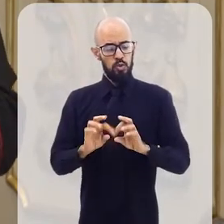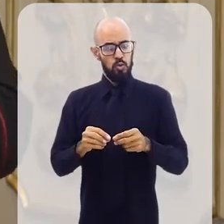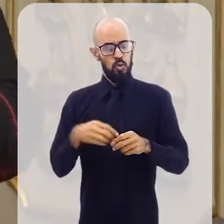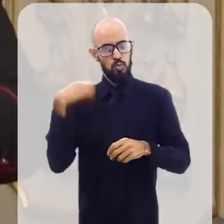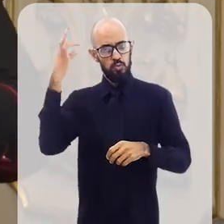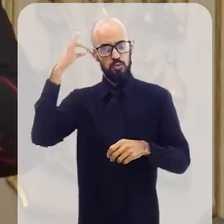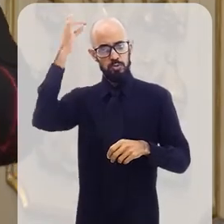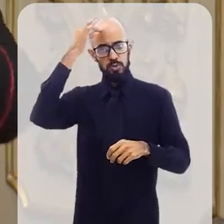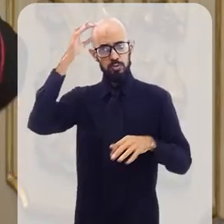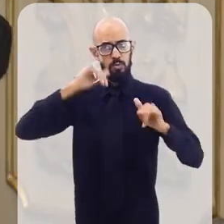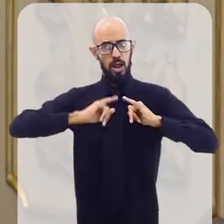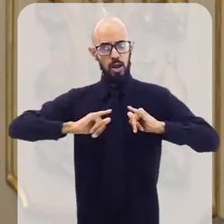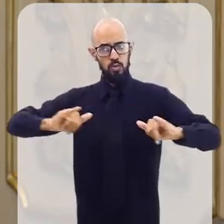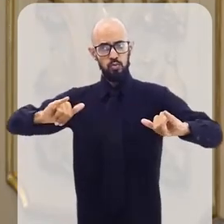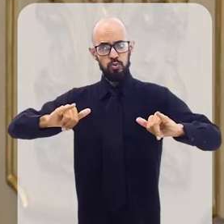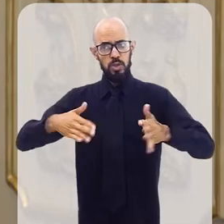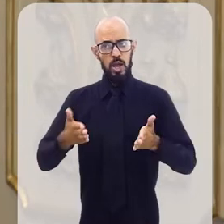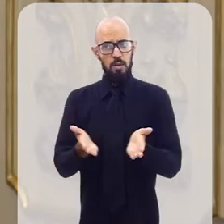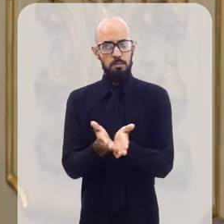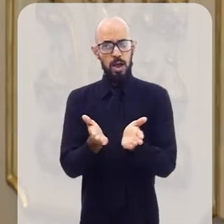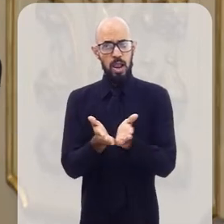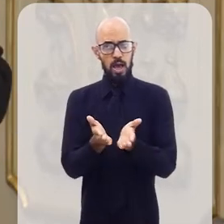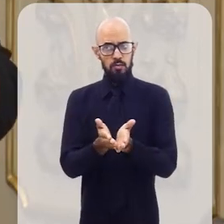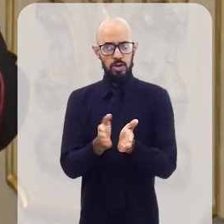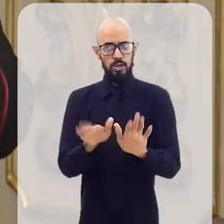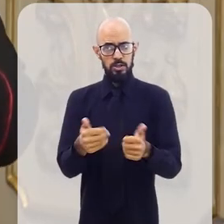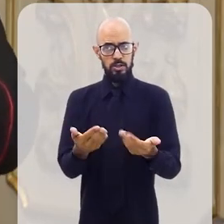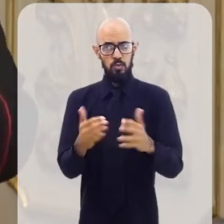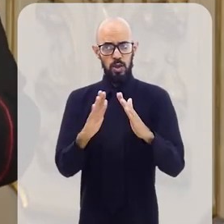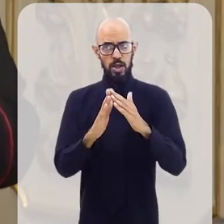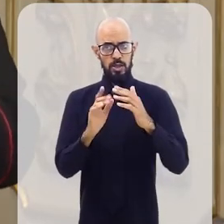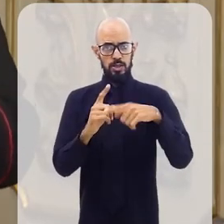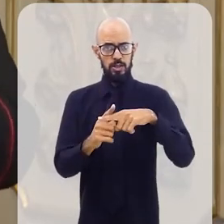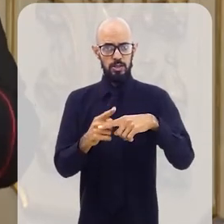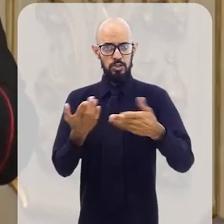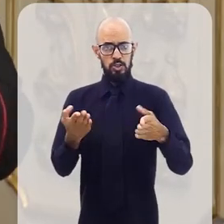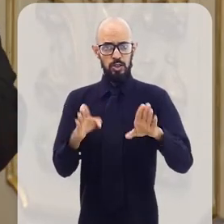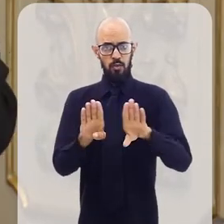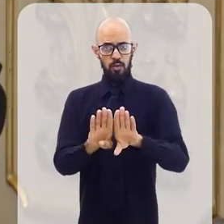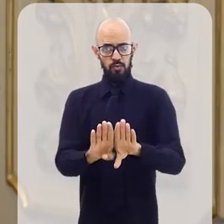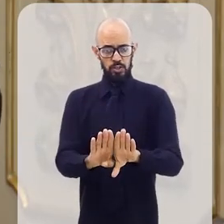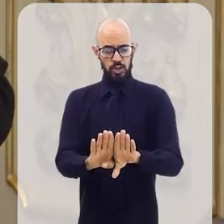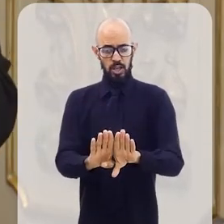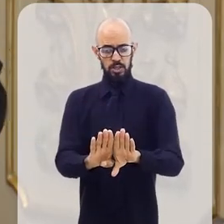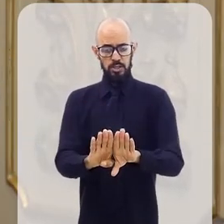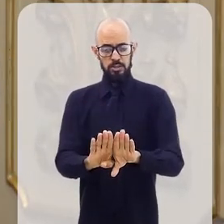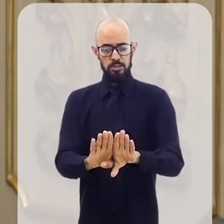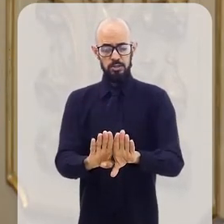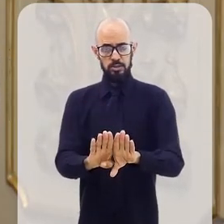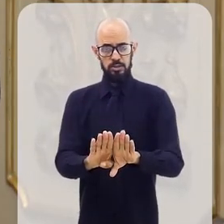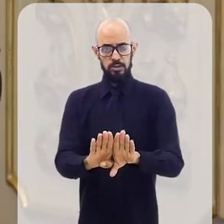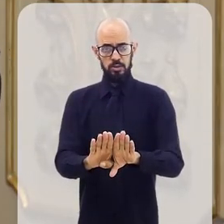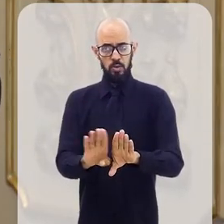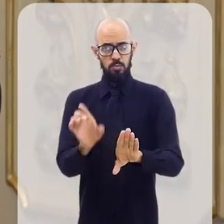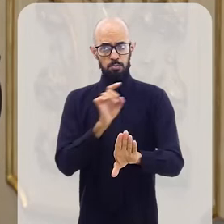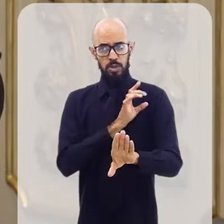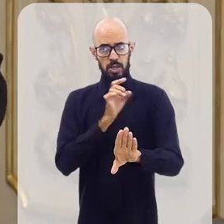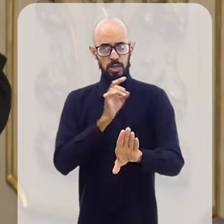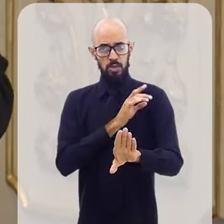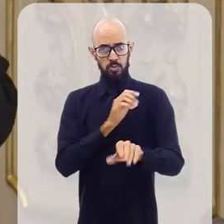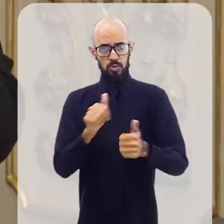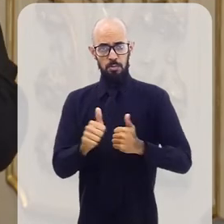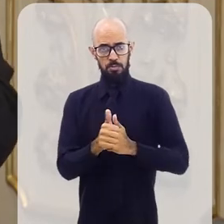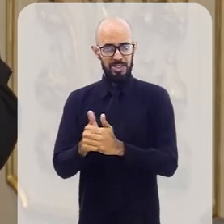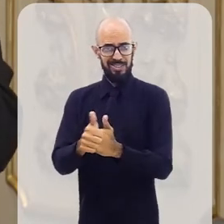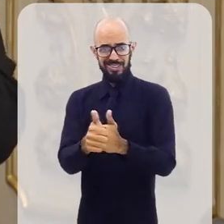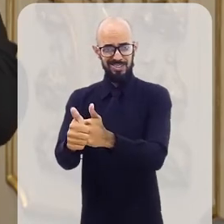inteiro para anunciar a palavra então a igreja que estava fechada de portas fechadas com